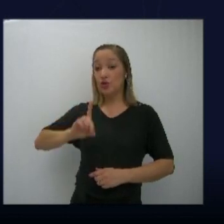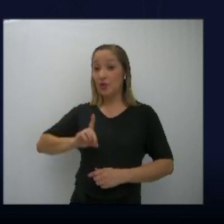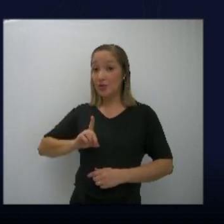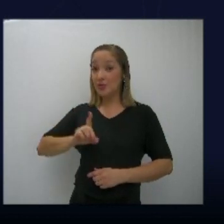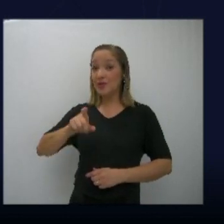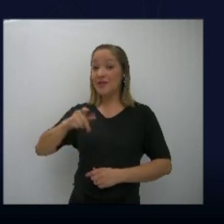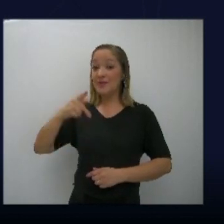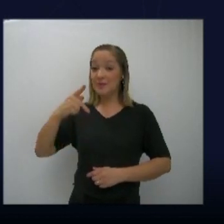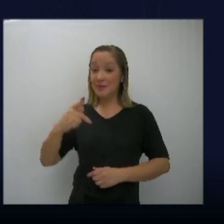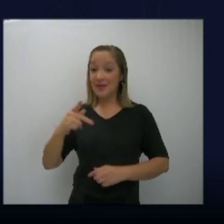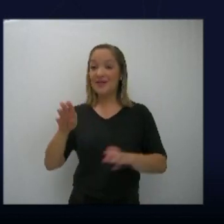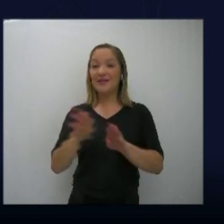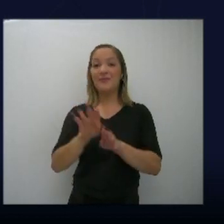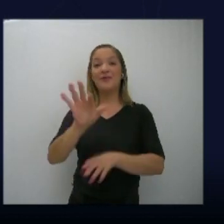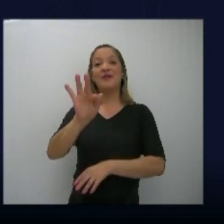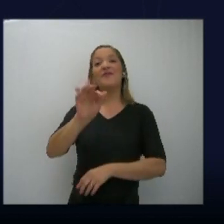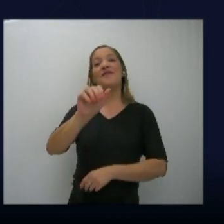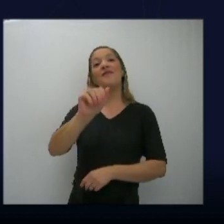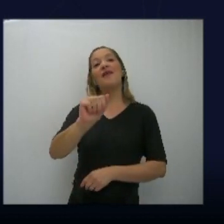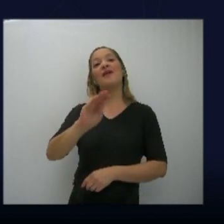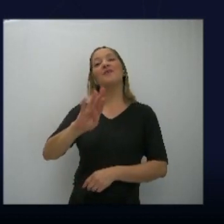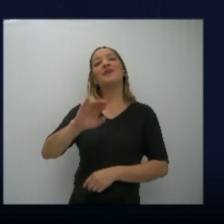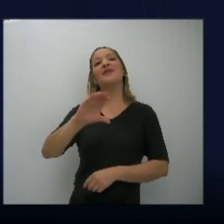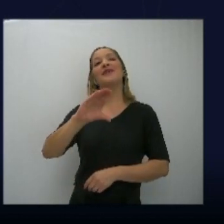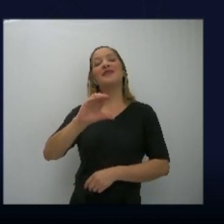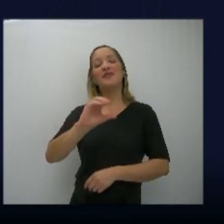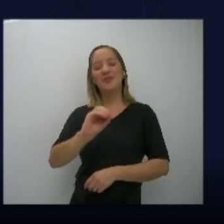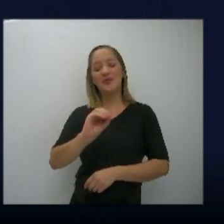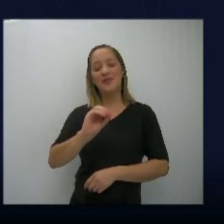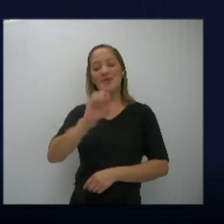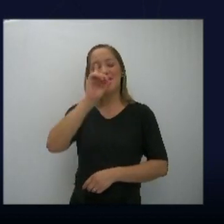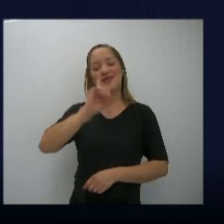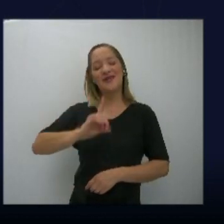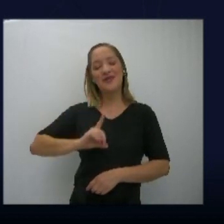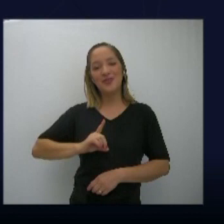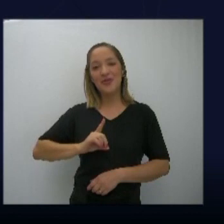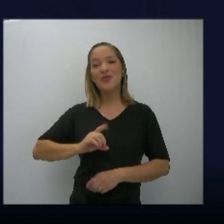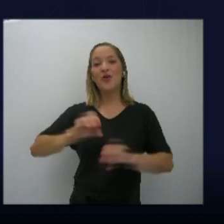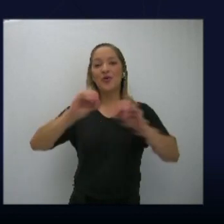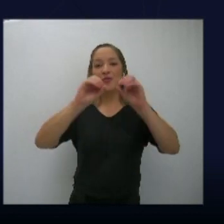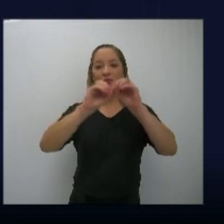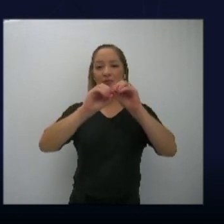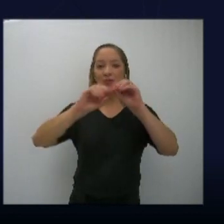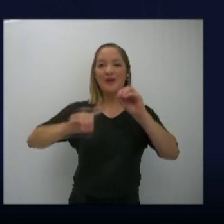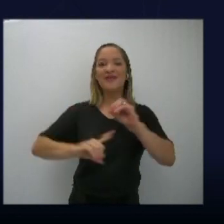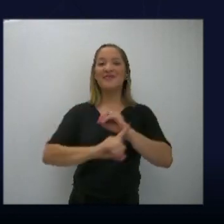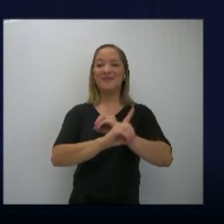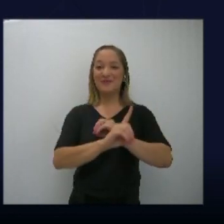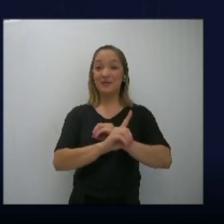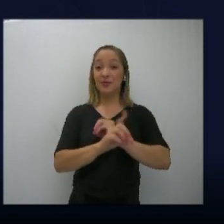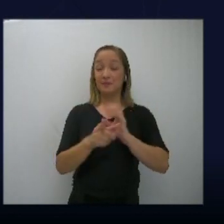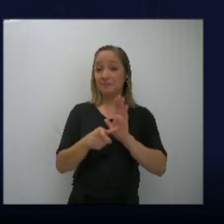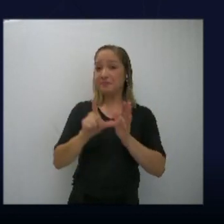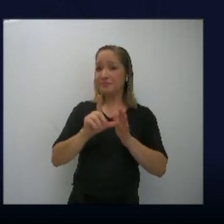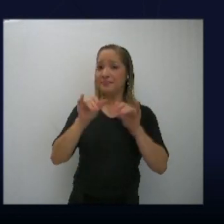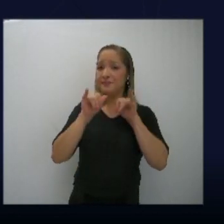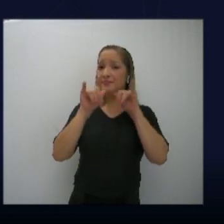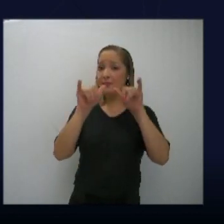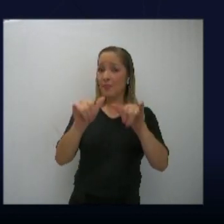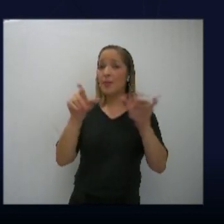you' do iFood e antes Belo alguns recados aqui as perguntas